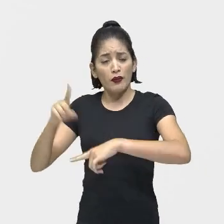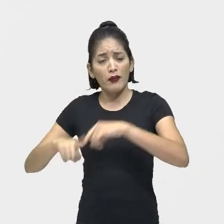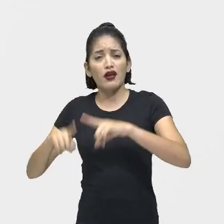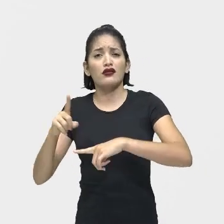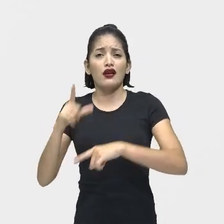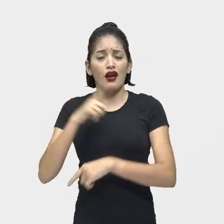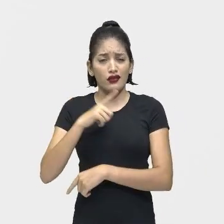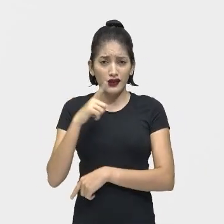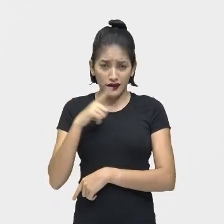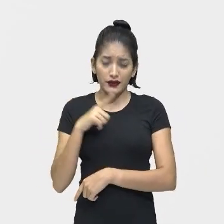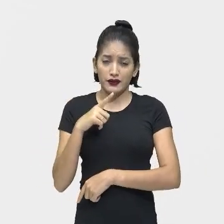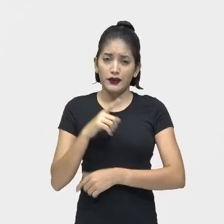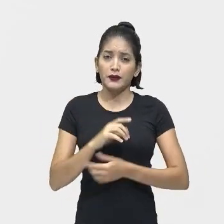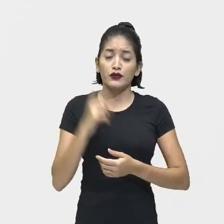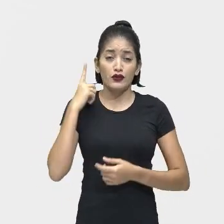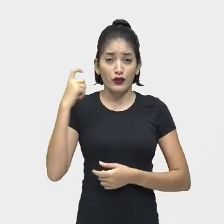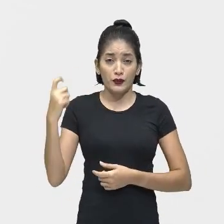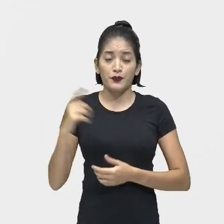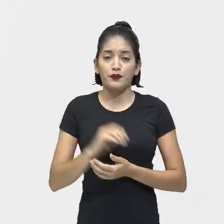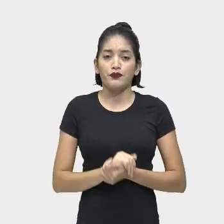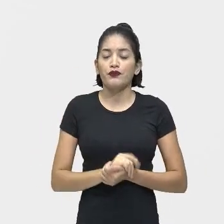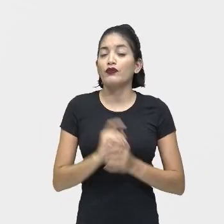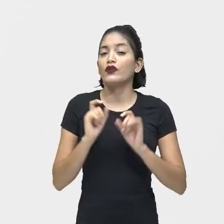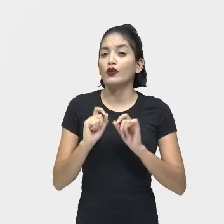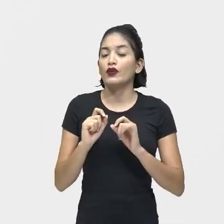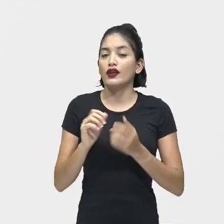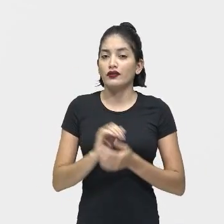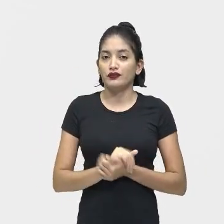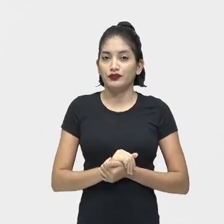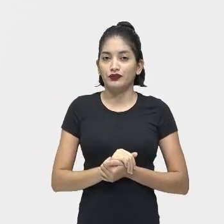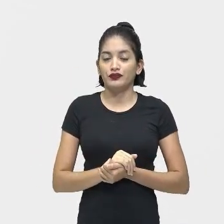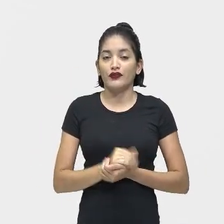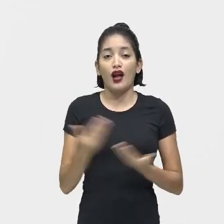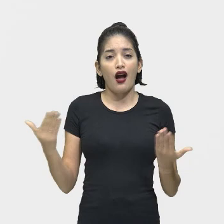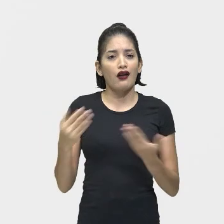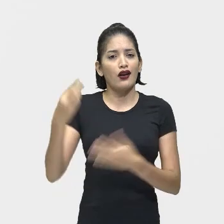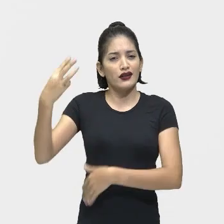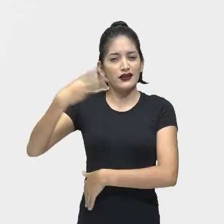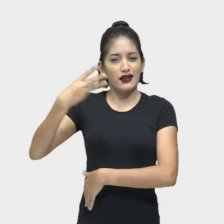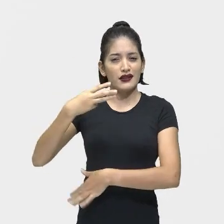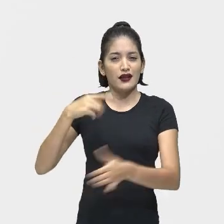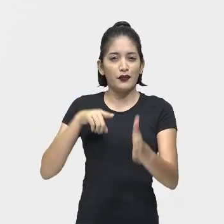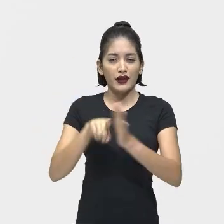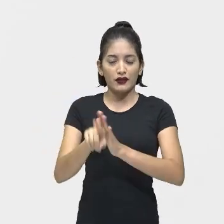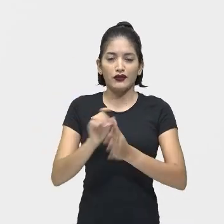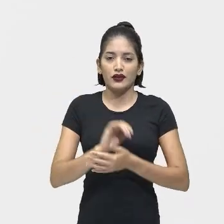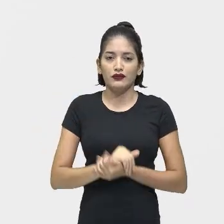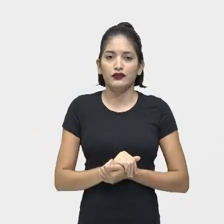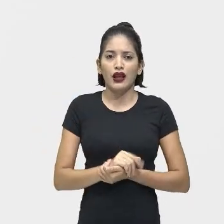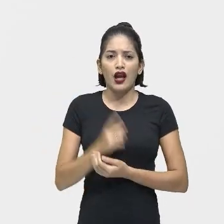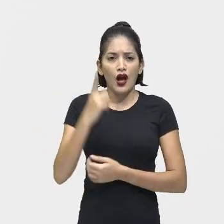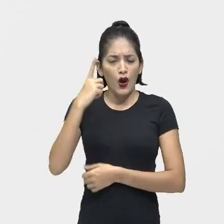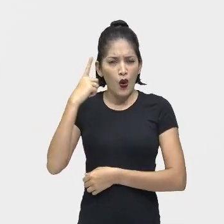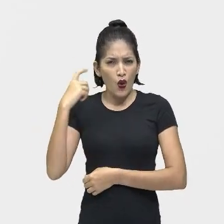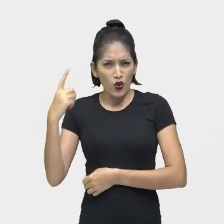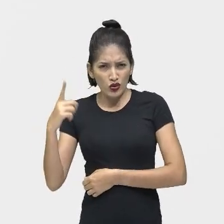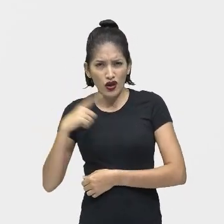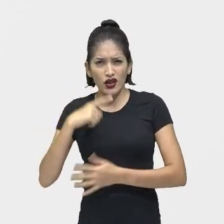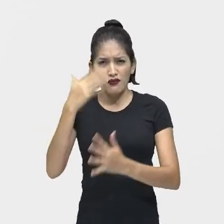ondas sonoras. Nós temos o quê? A nossa terceira questão. Como os sons podem